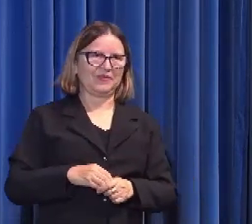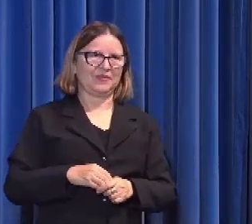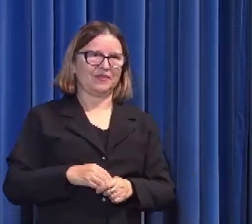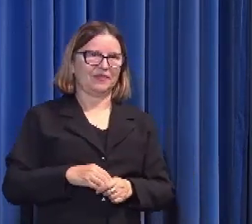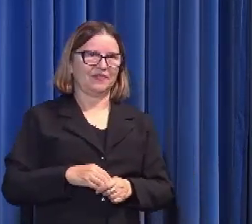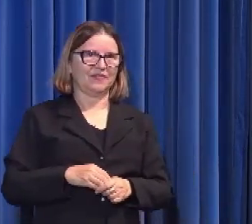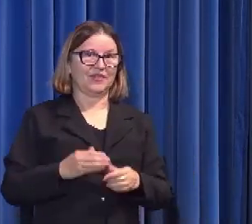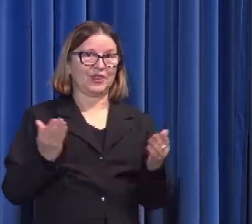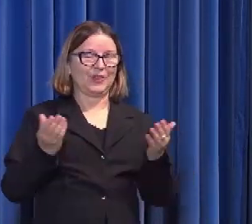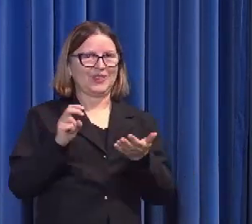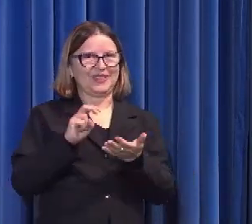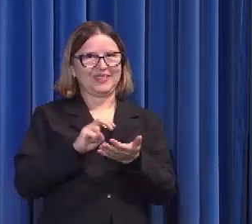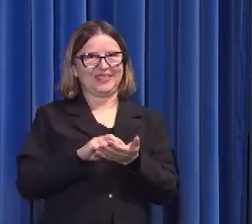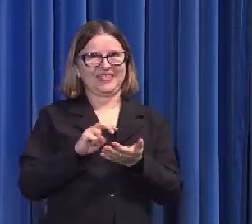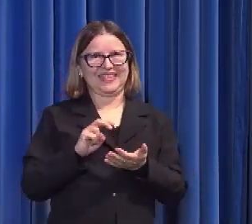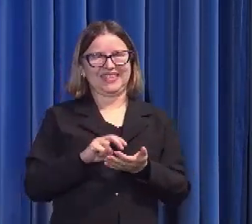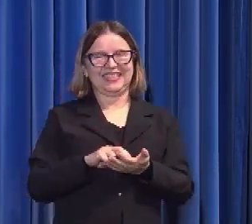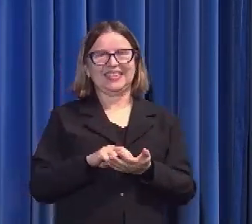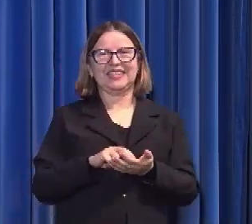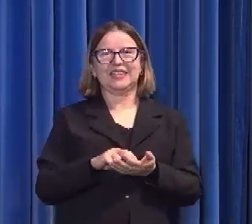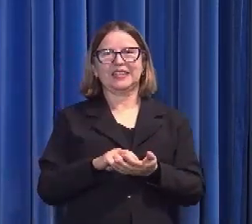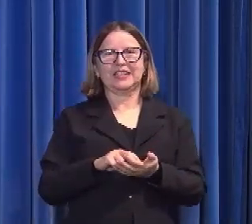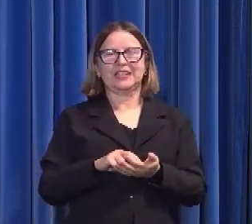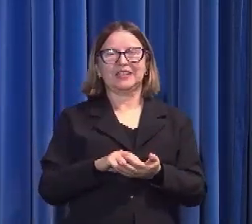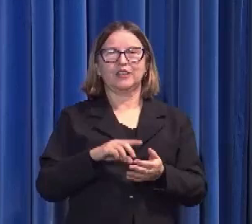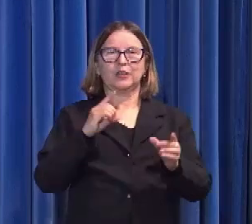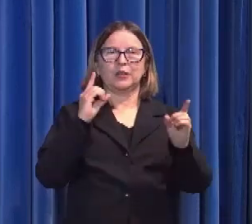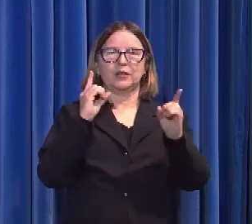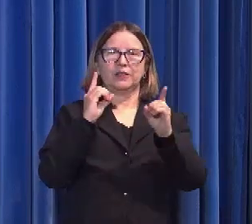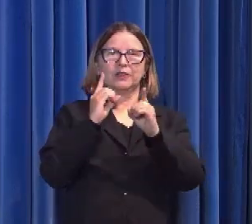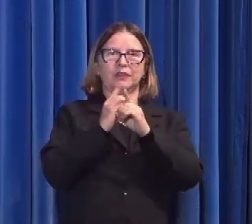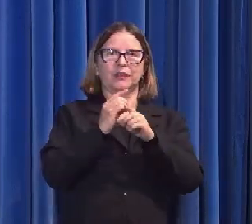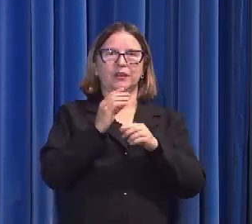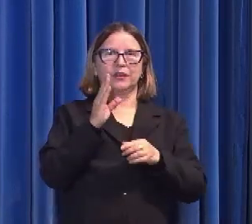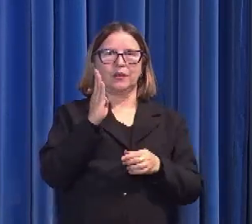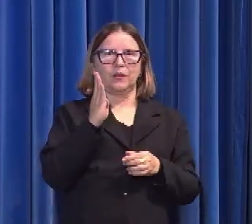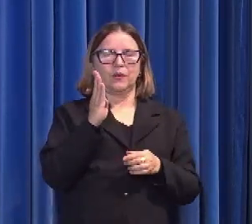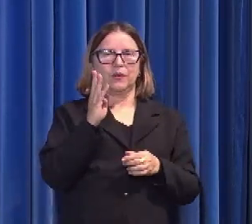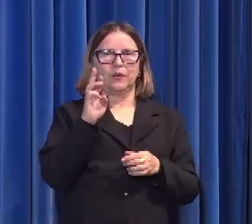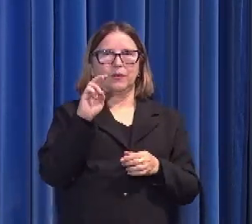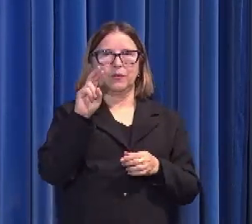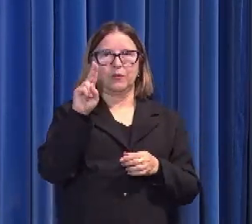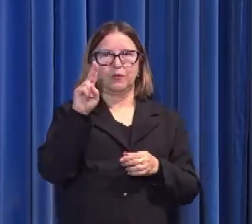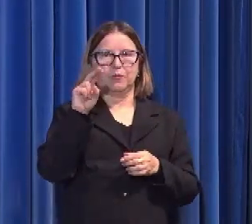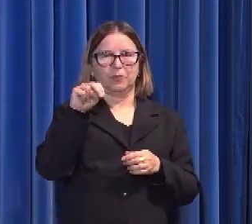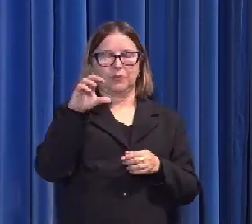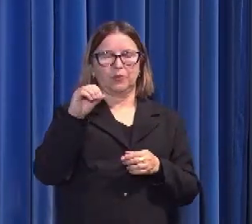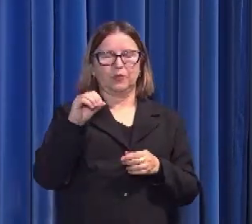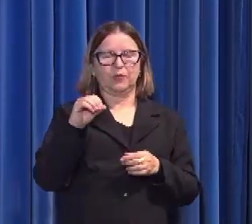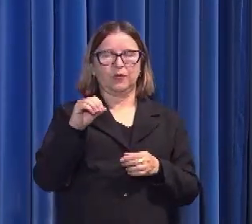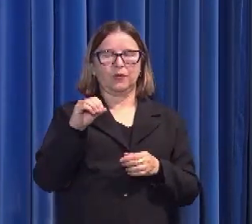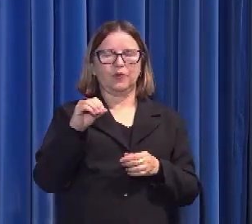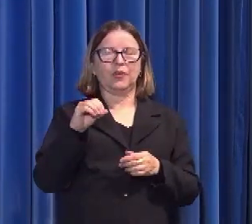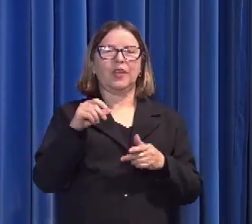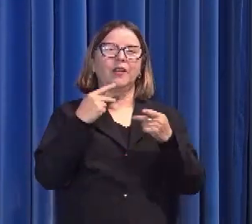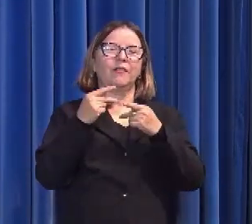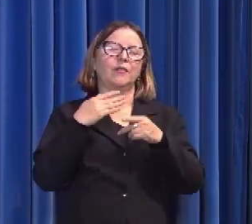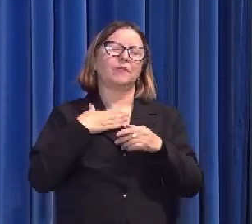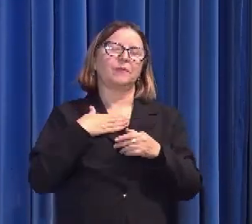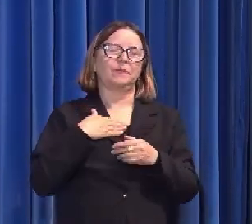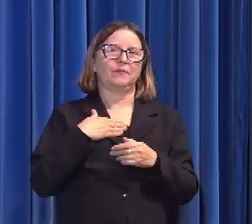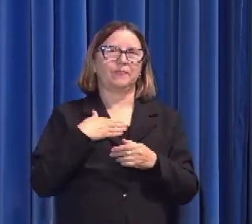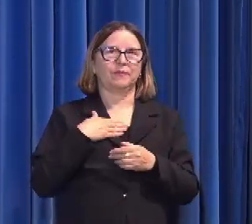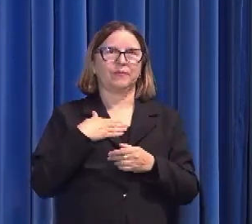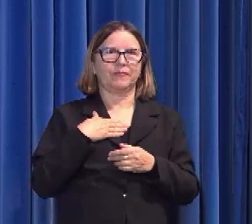e hoje pela manhã e eu encontrei o Bruno aqui e ele me disse assim um